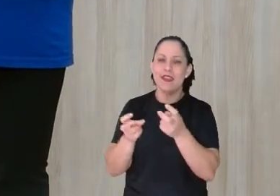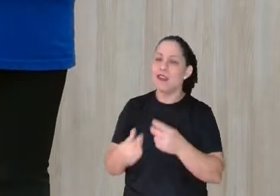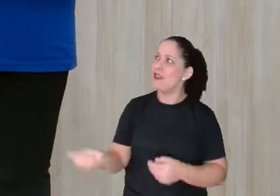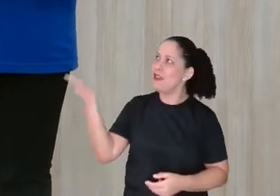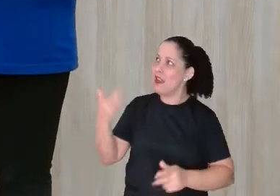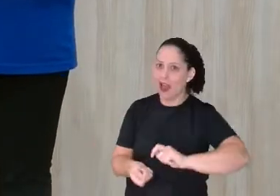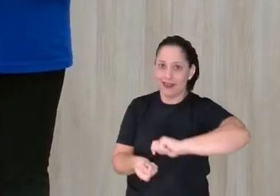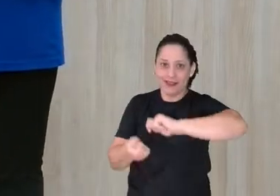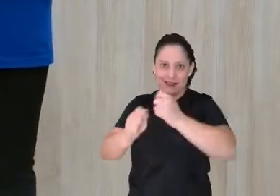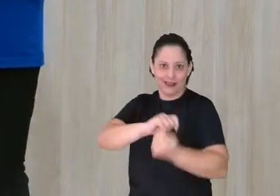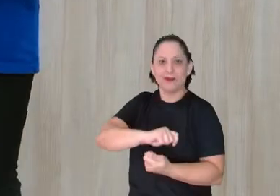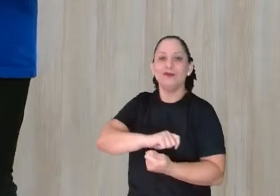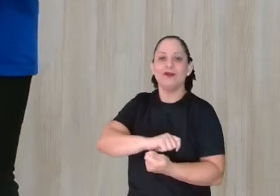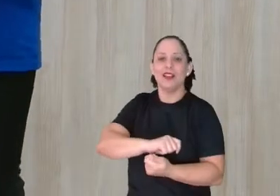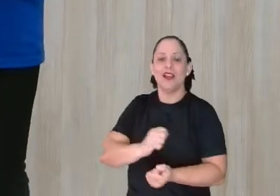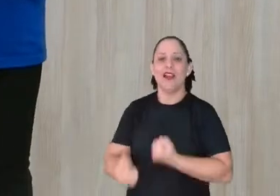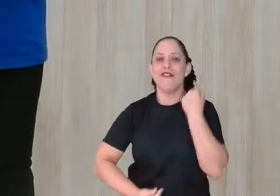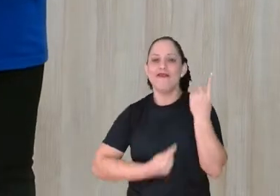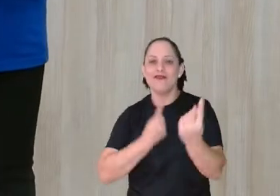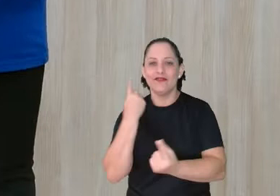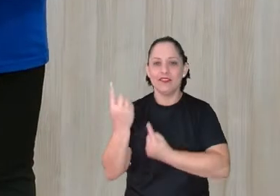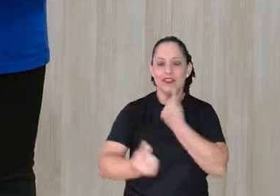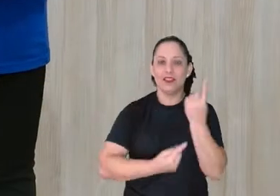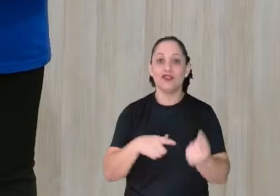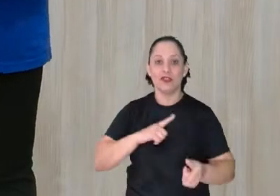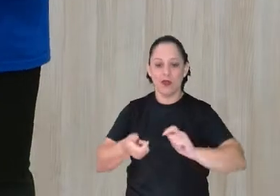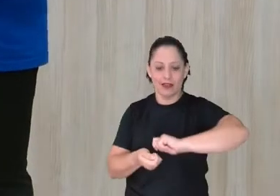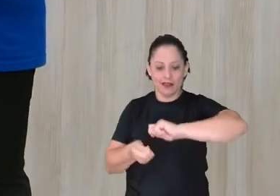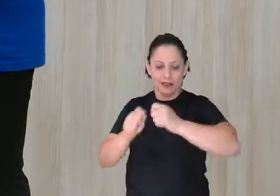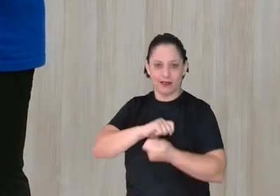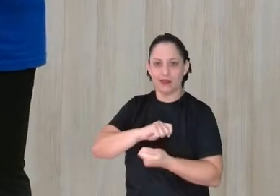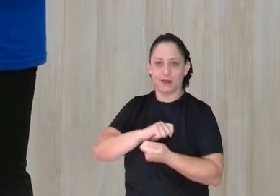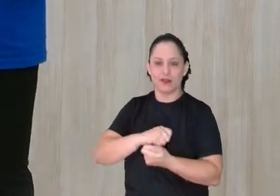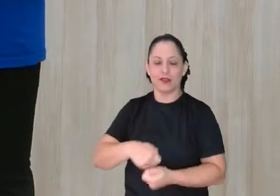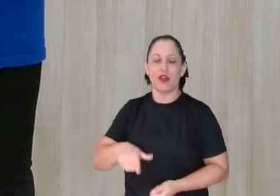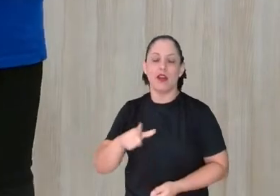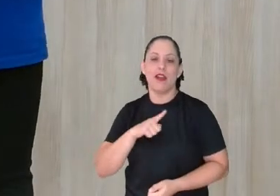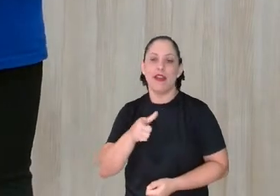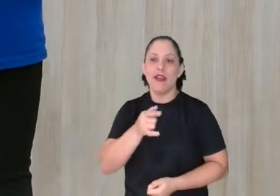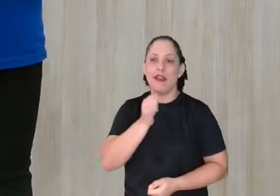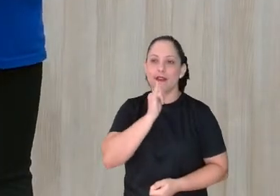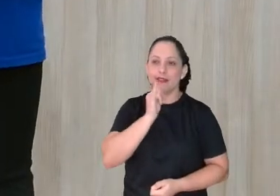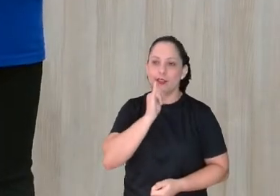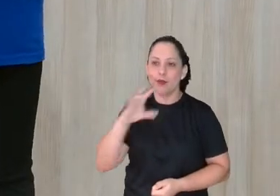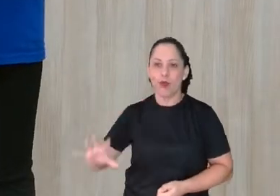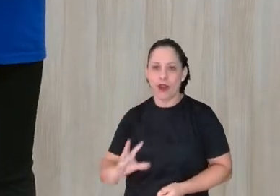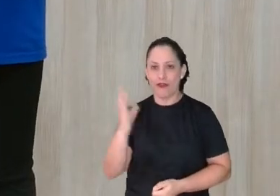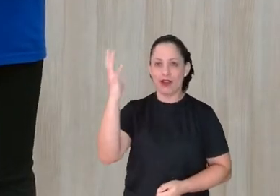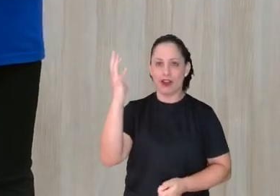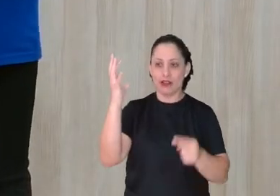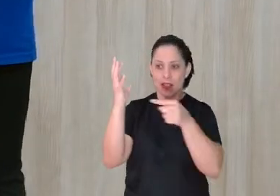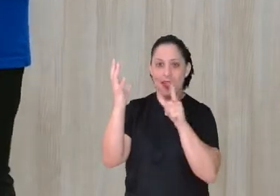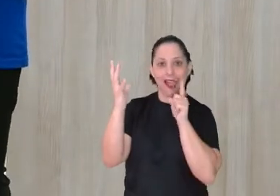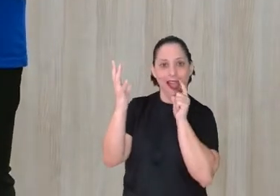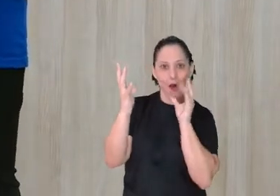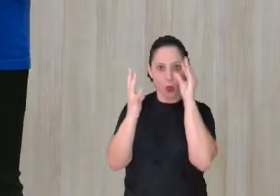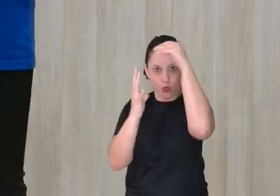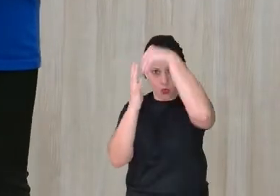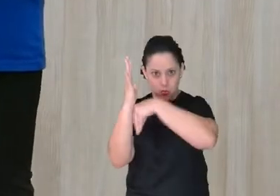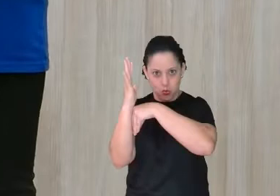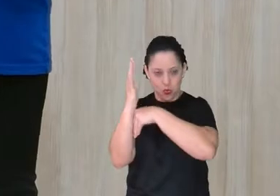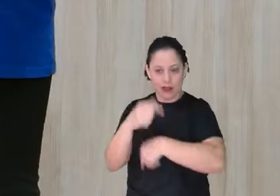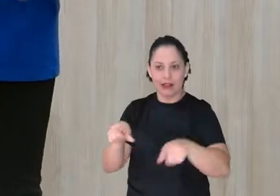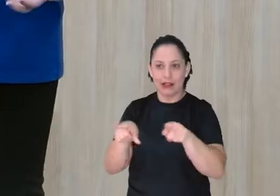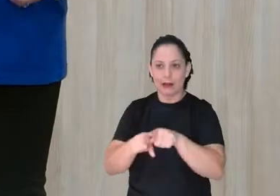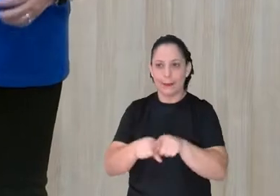se adaptar. Muitas vezes elas apresentam uma adaptação, como a reserva de água, né? Como os animais também, e esses animais